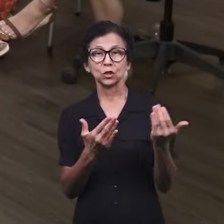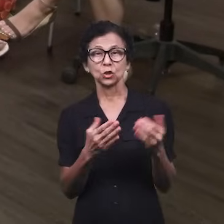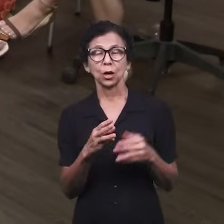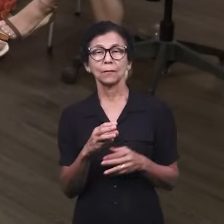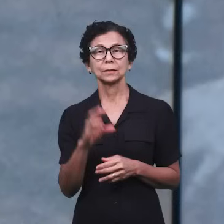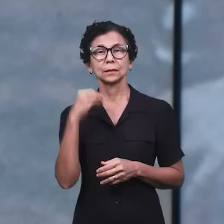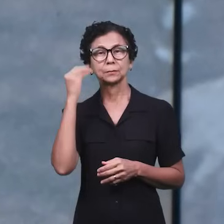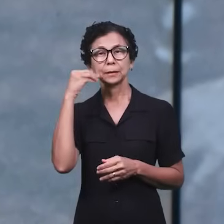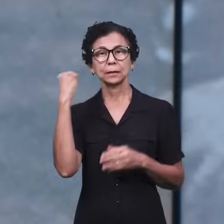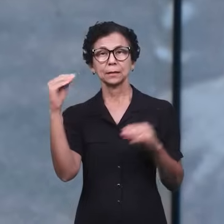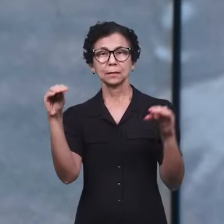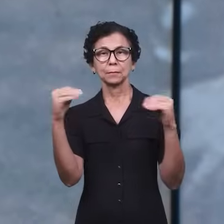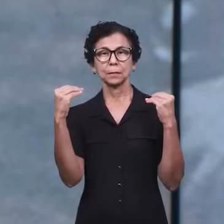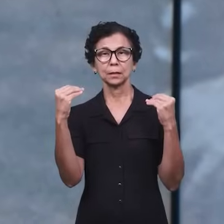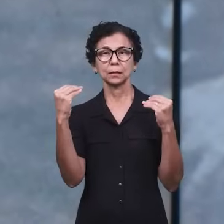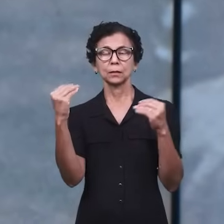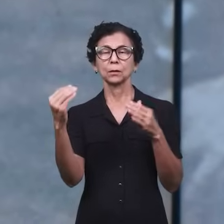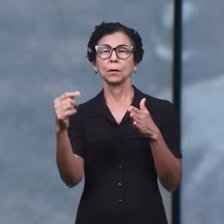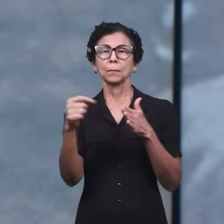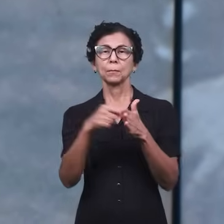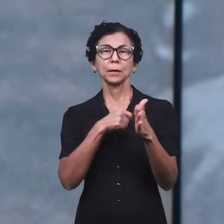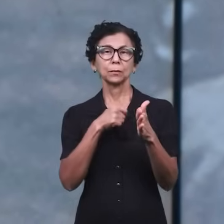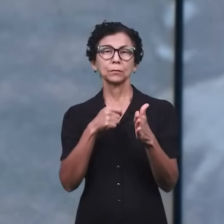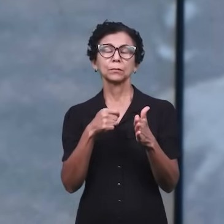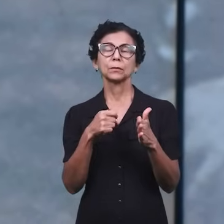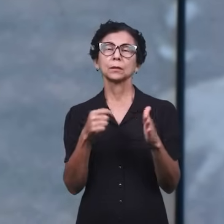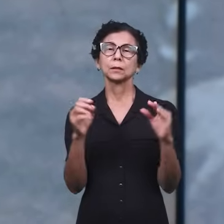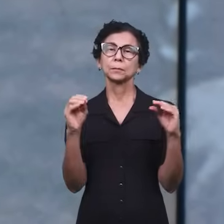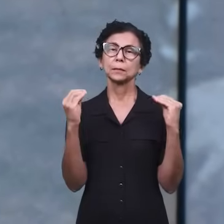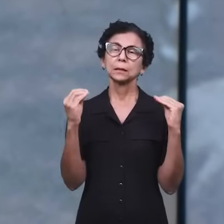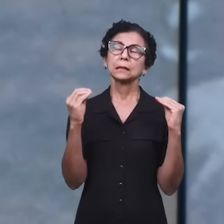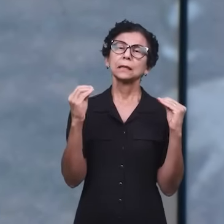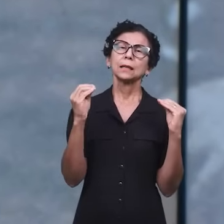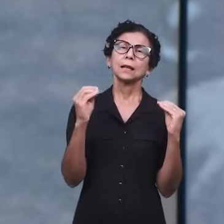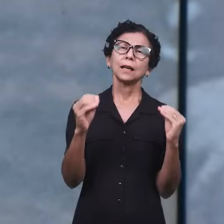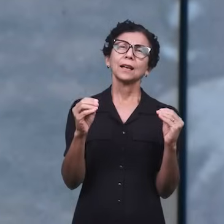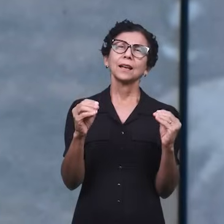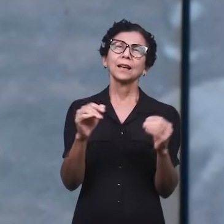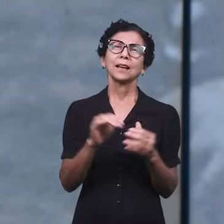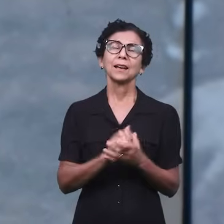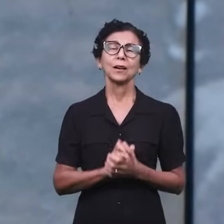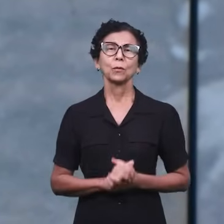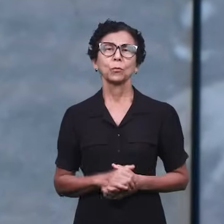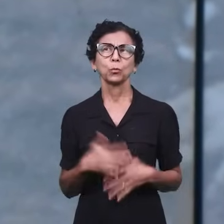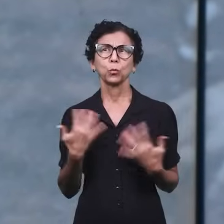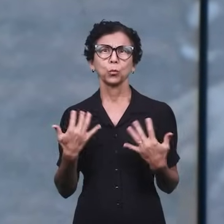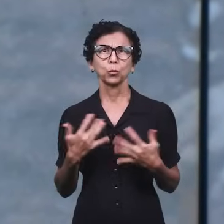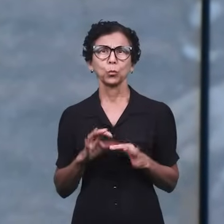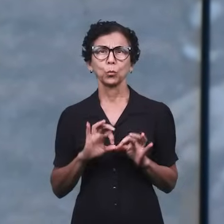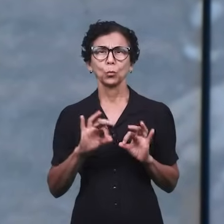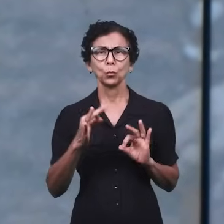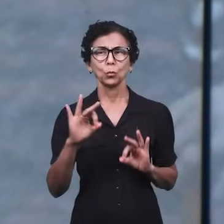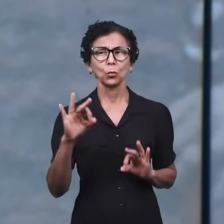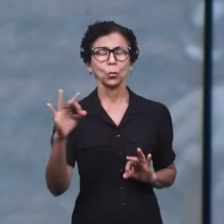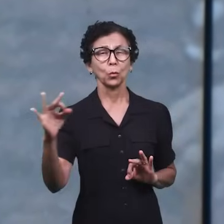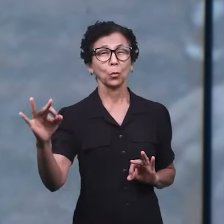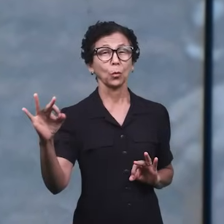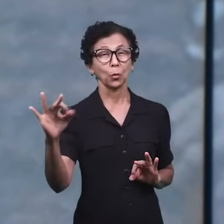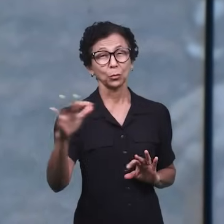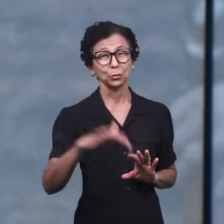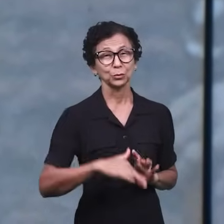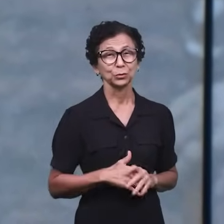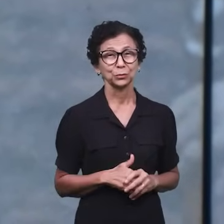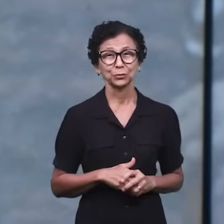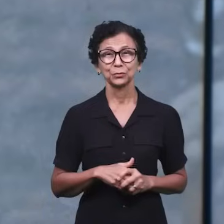experiências enviam perguntas e a participação agora vem lá do ah além Atlântico se é que a gente